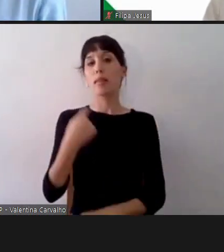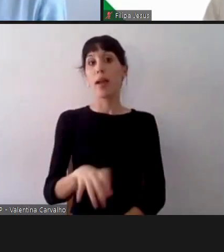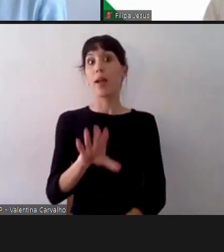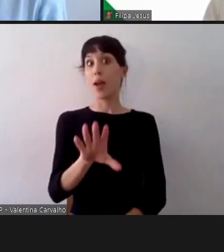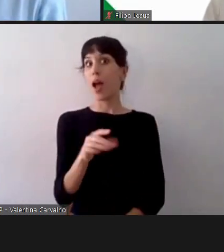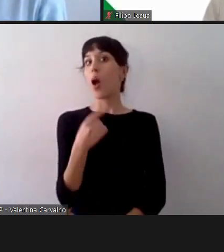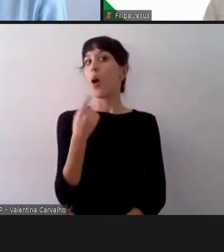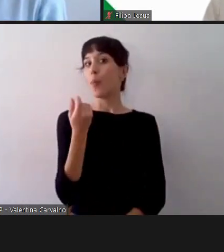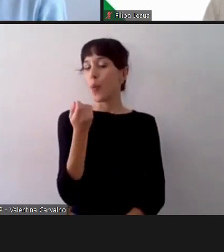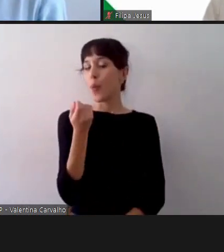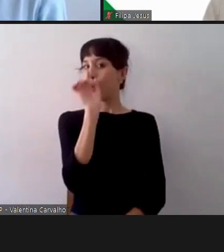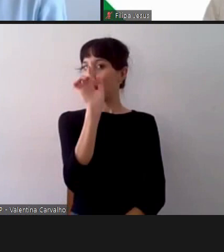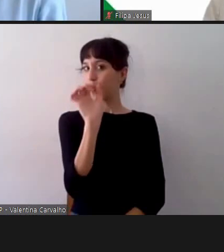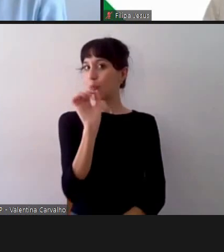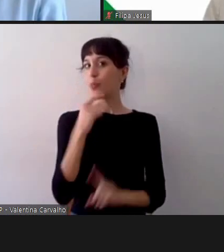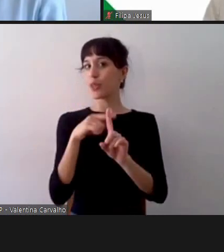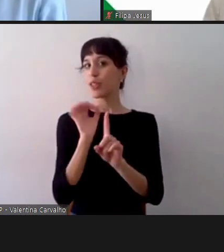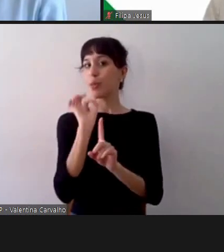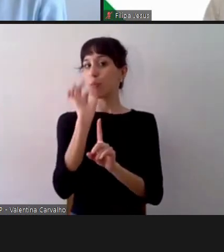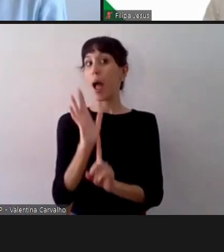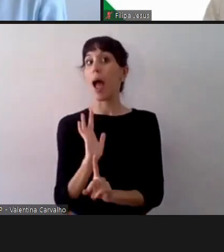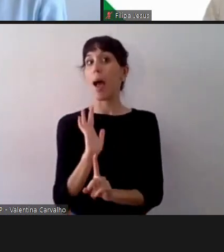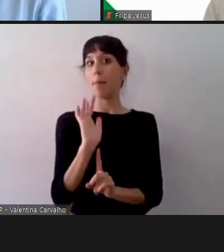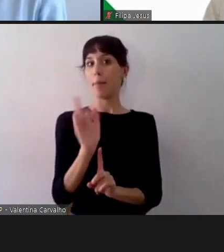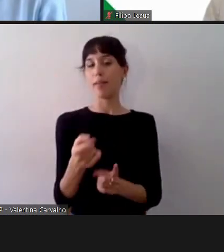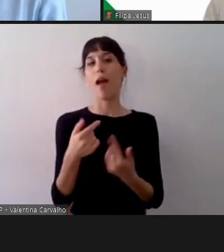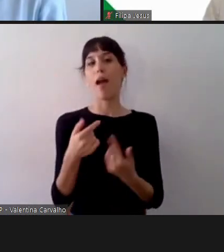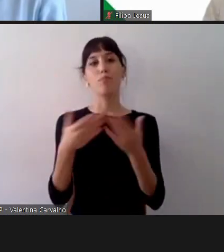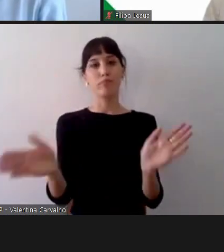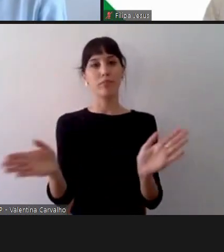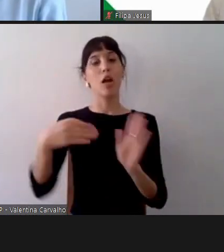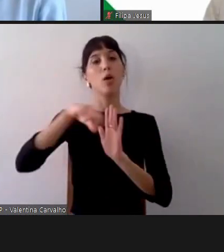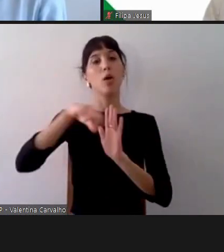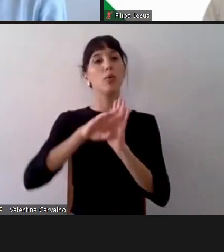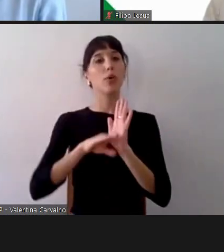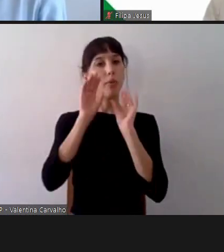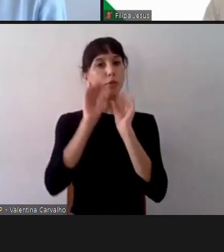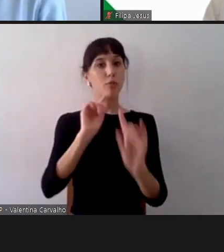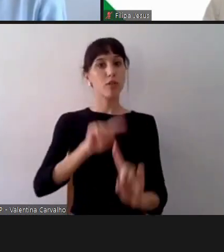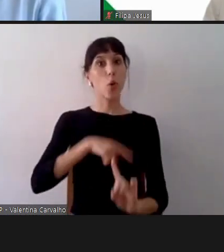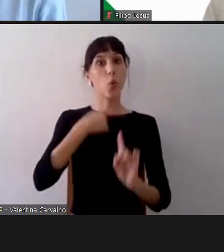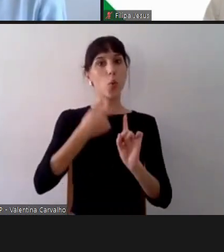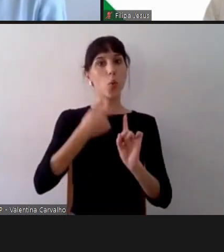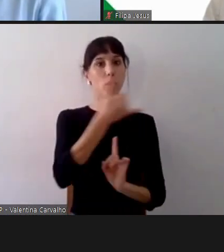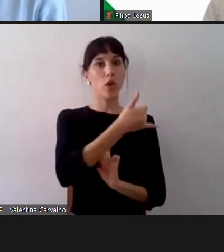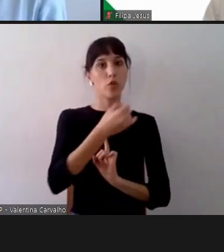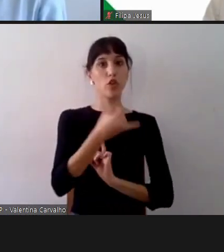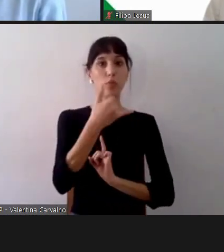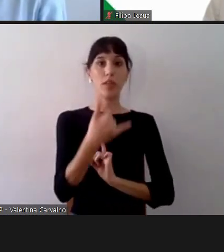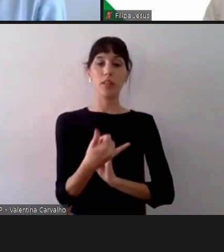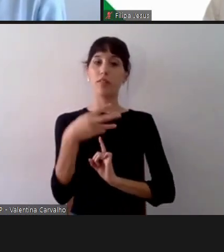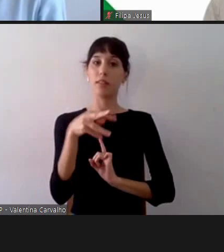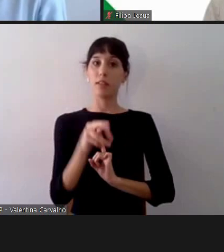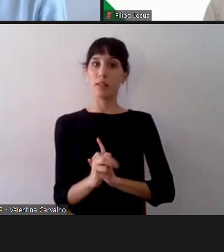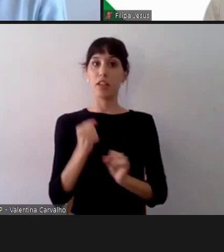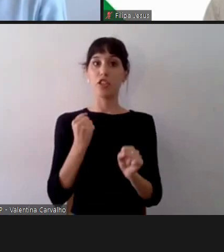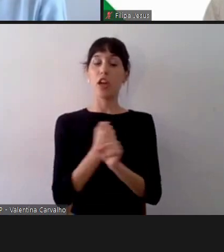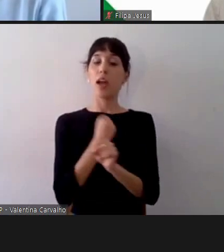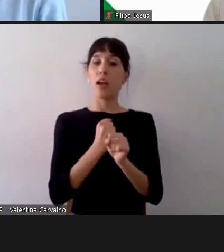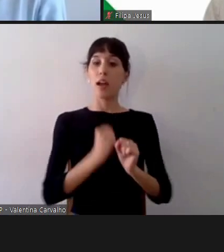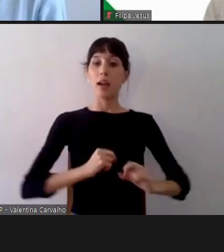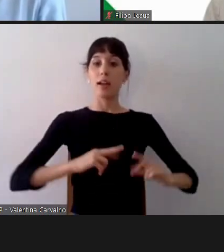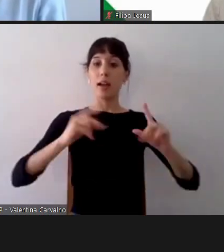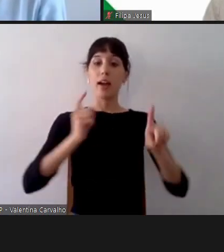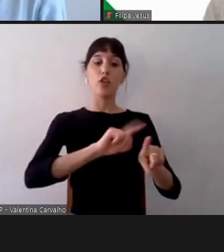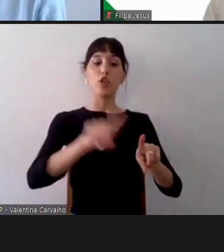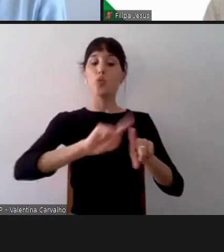será lançado amanhã o programa de formação para 2023, para todas as carreiras e categorias, portanto fica